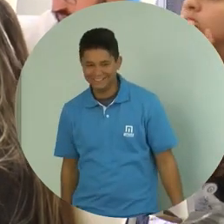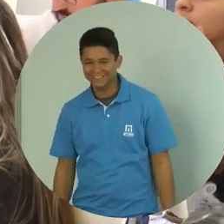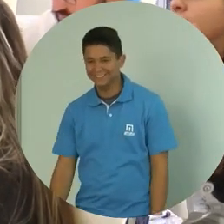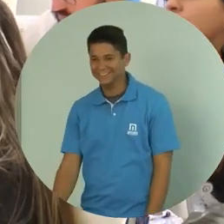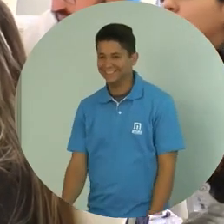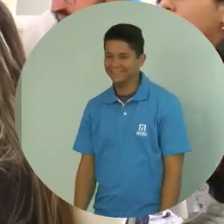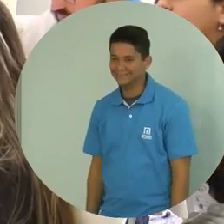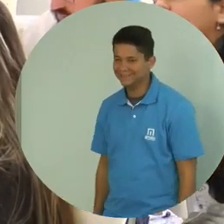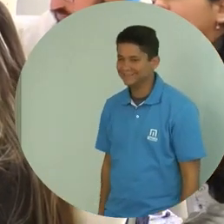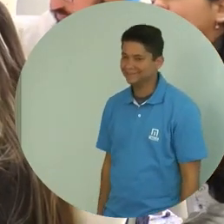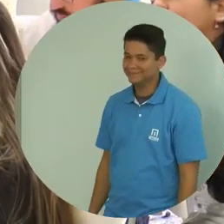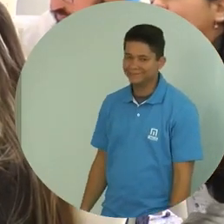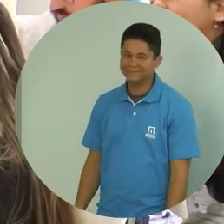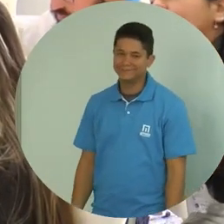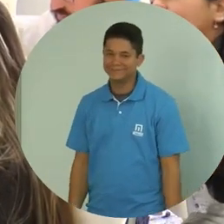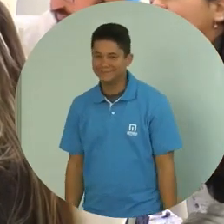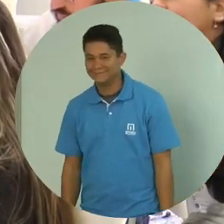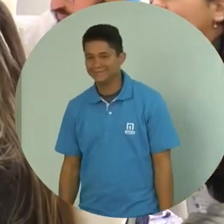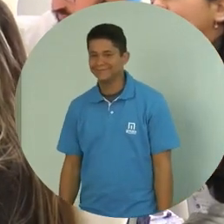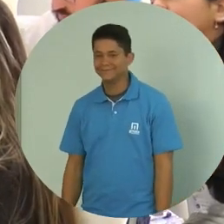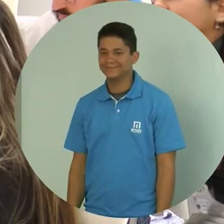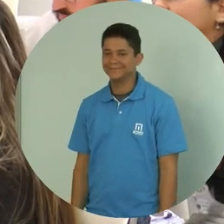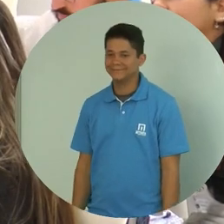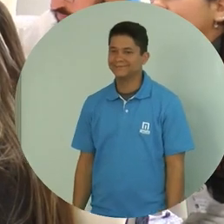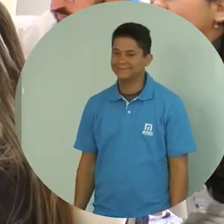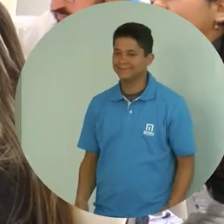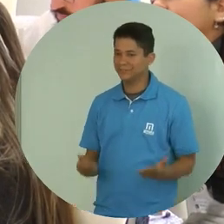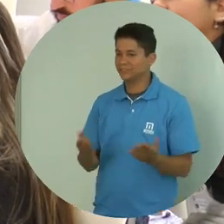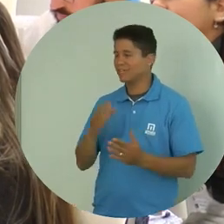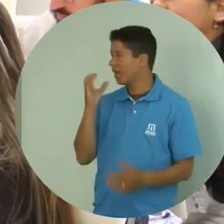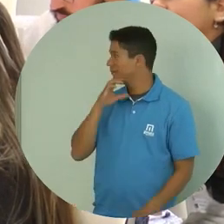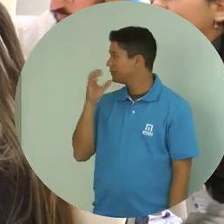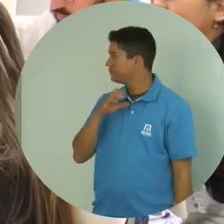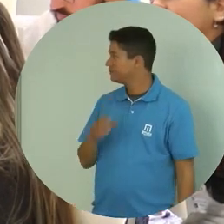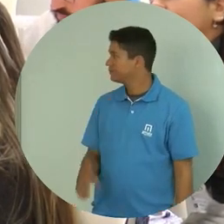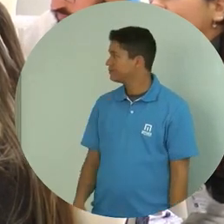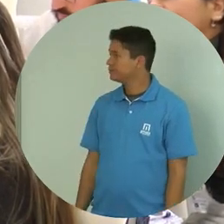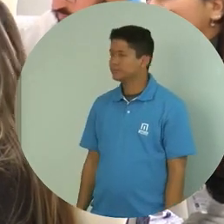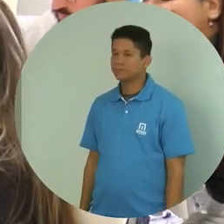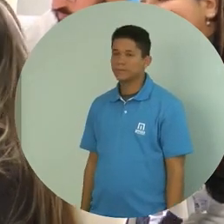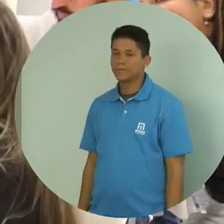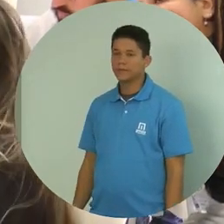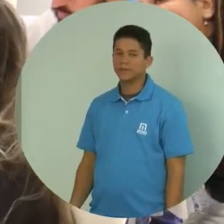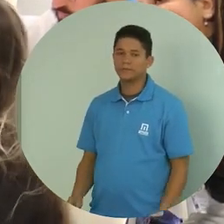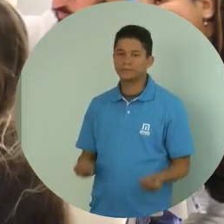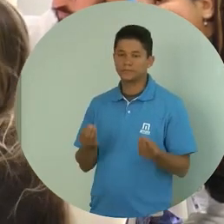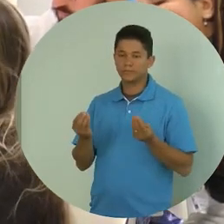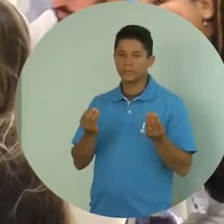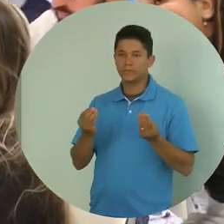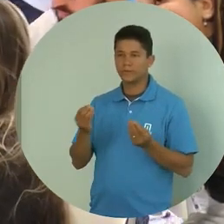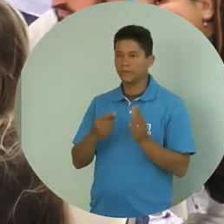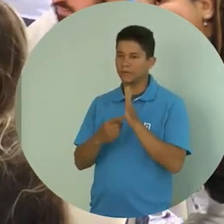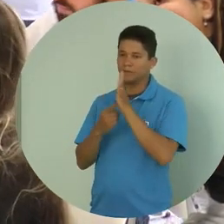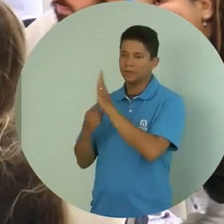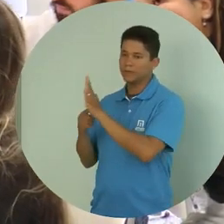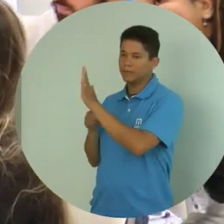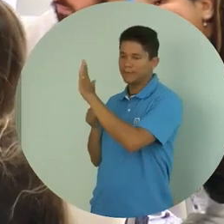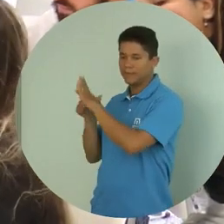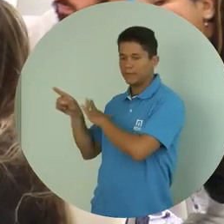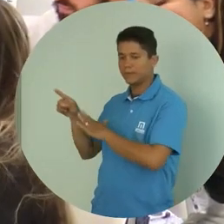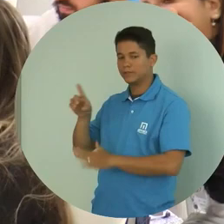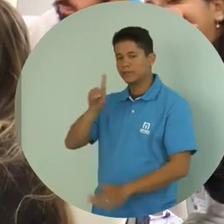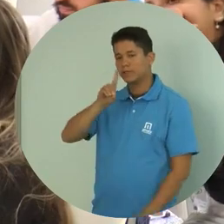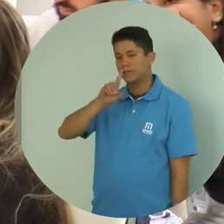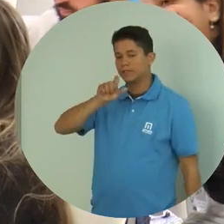Se pudesse detalhar um pouco mais, assim, eu agradeço. Toda a obra, desde o início,